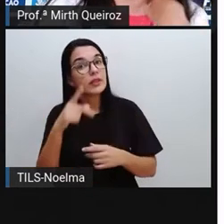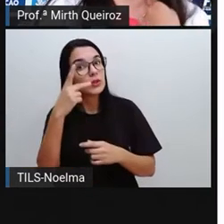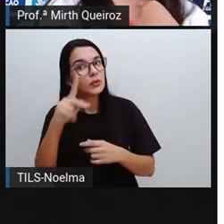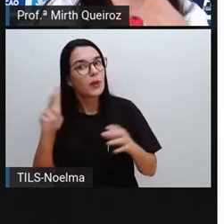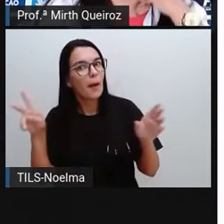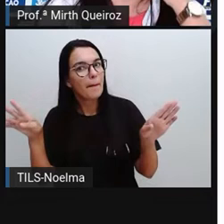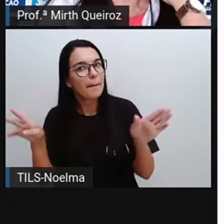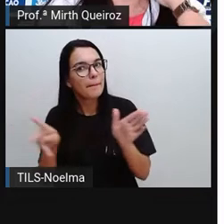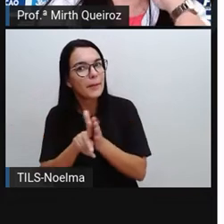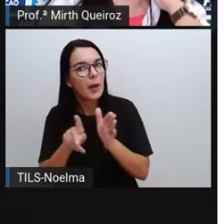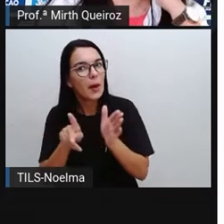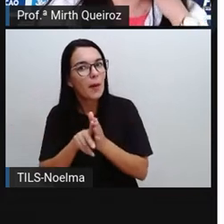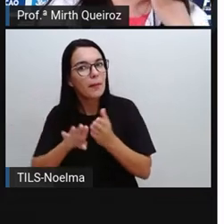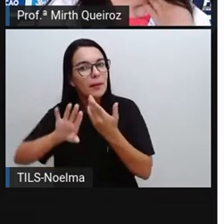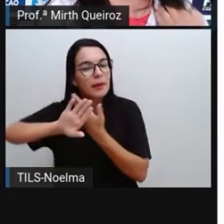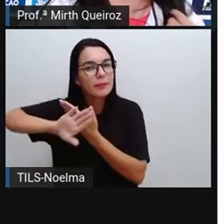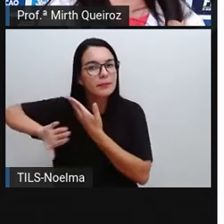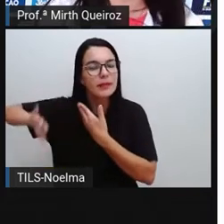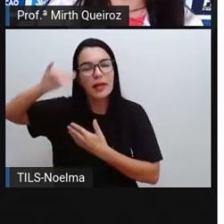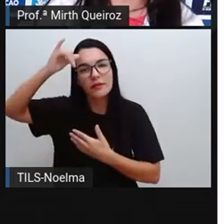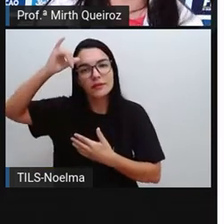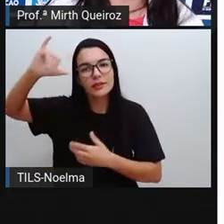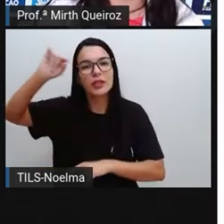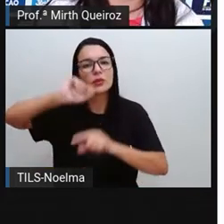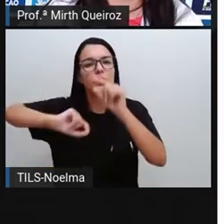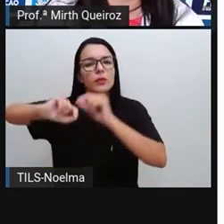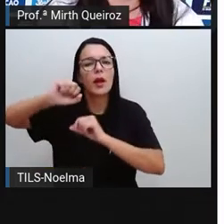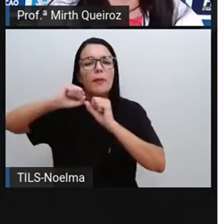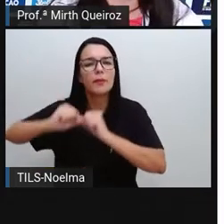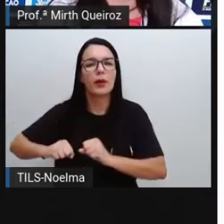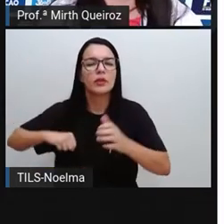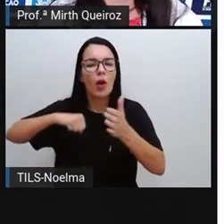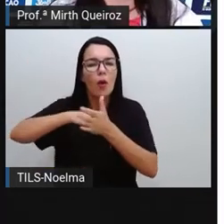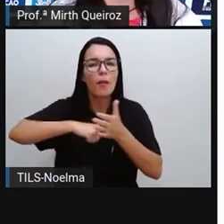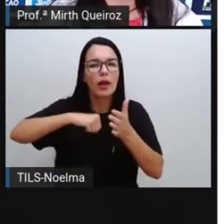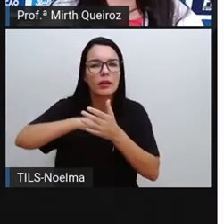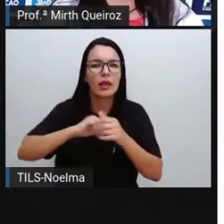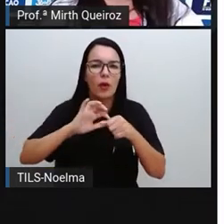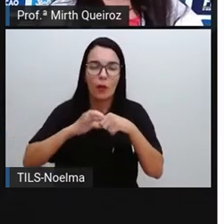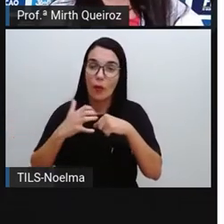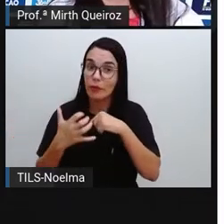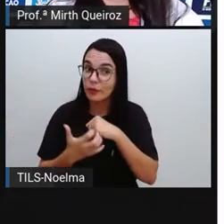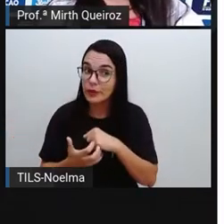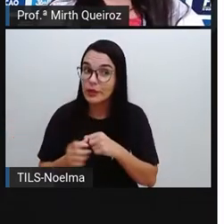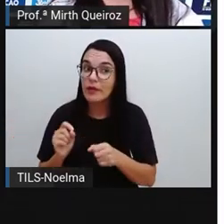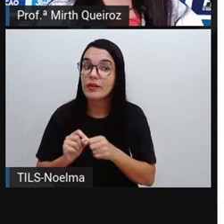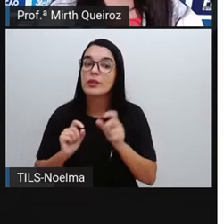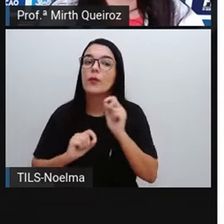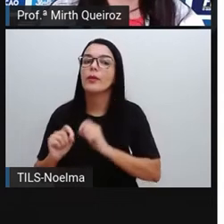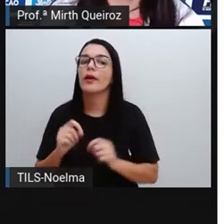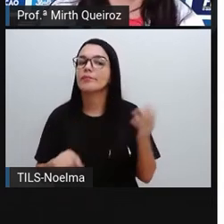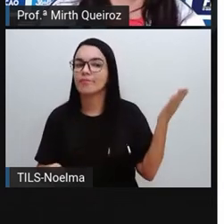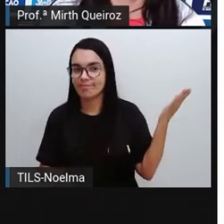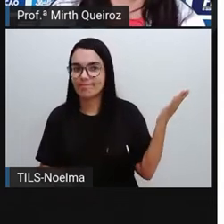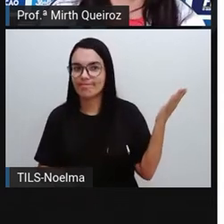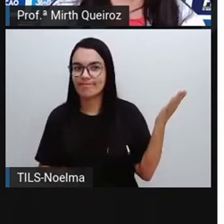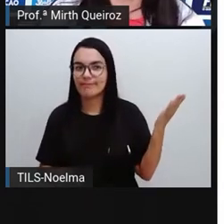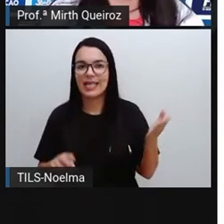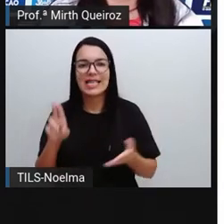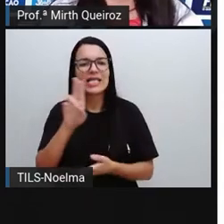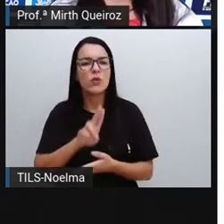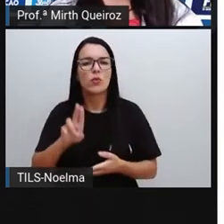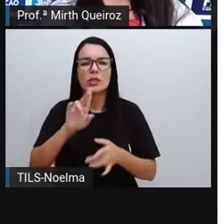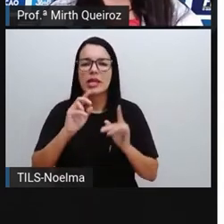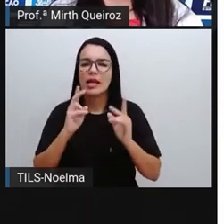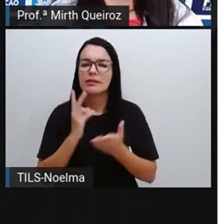parte na luta contra o coronavírus. O que, que a gente pode fazer para que a gente possa combater esse tipo de vírus, né?